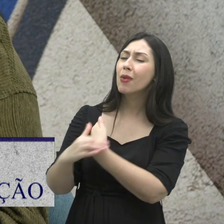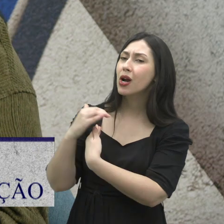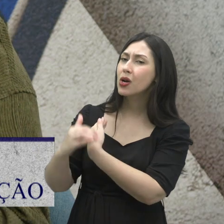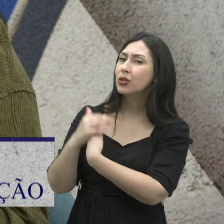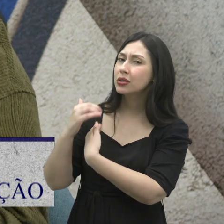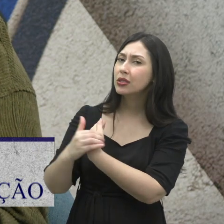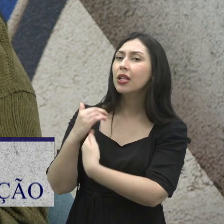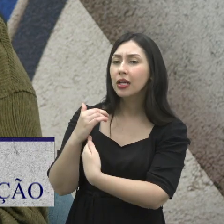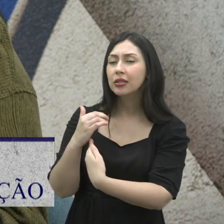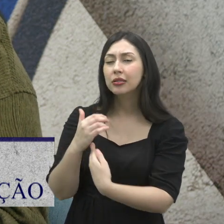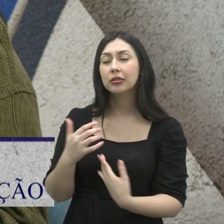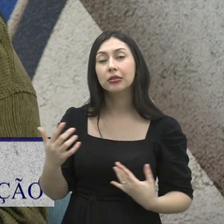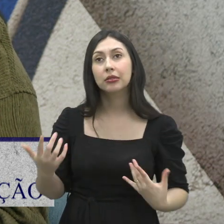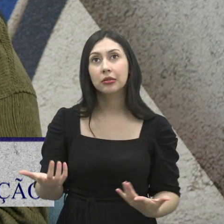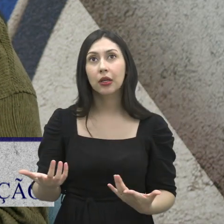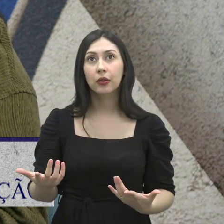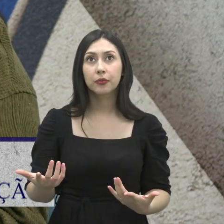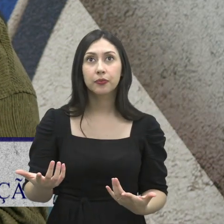nesse quesito. Então,